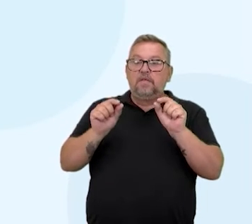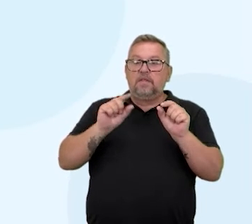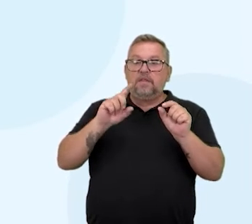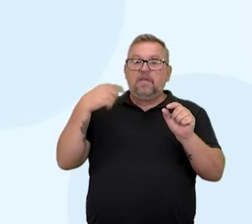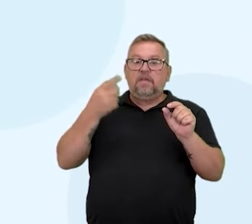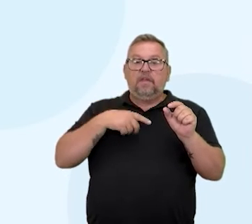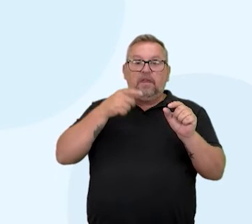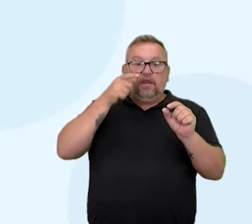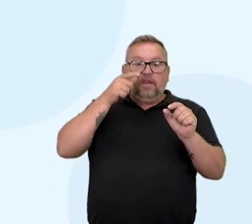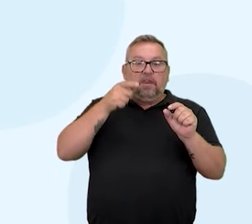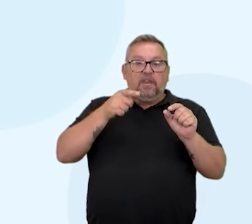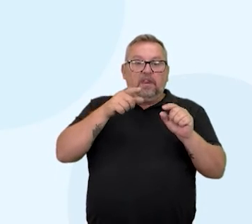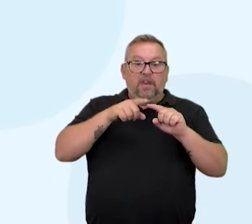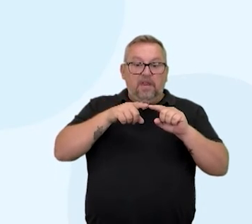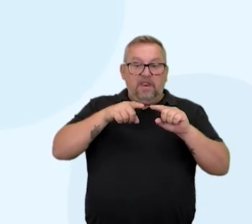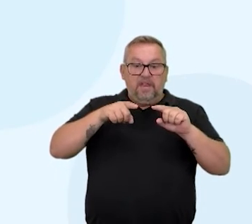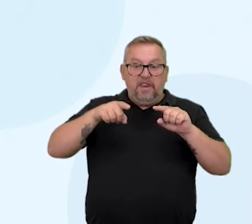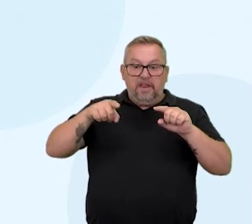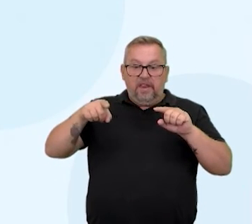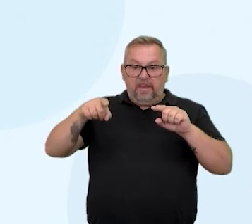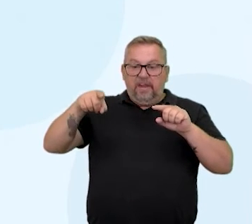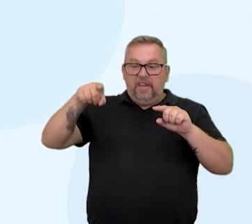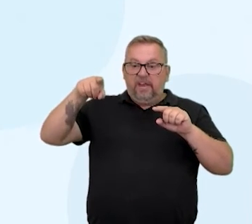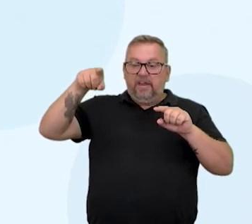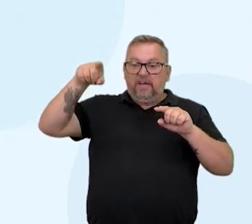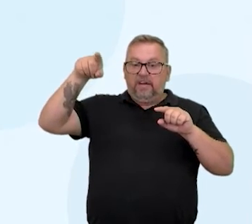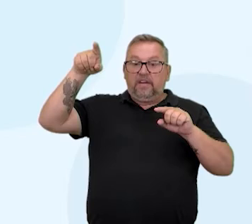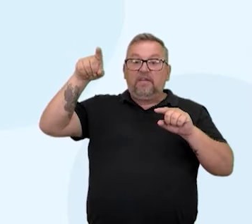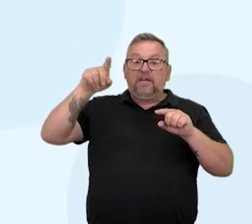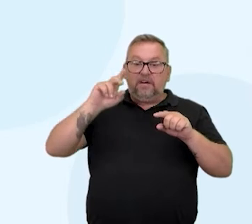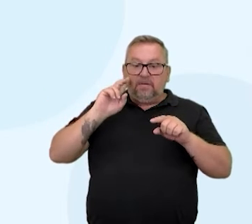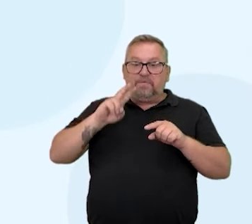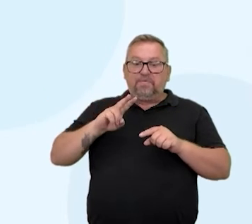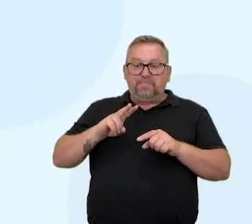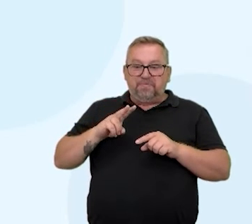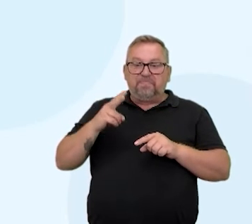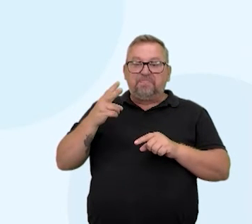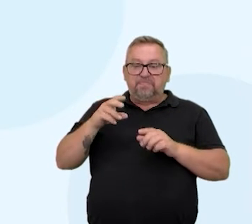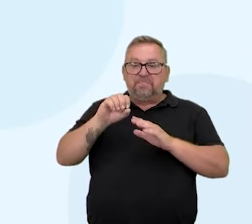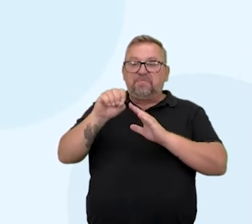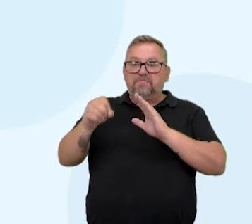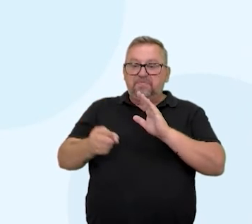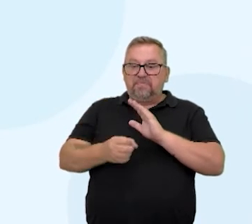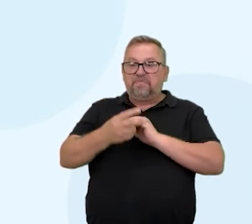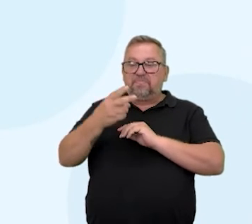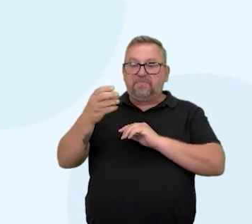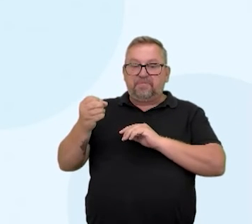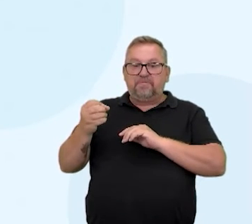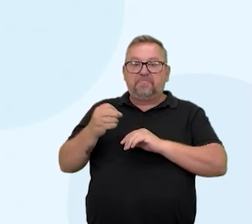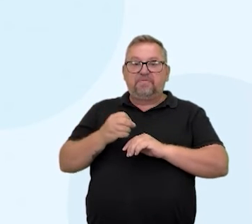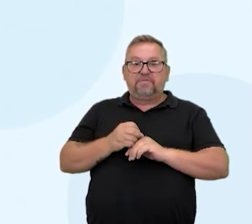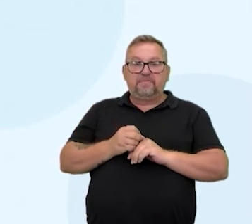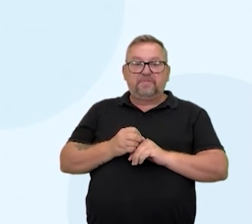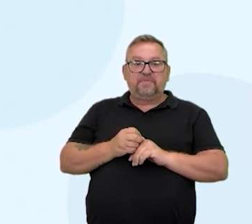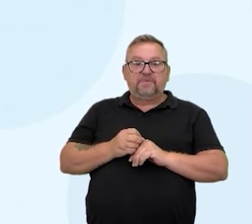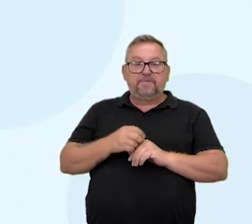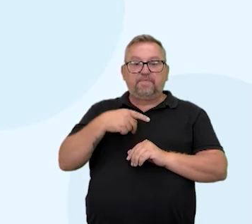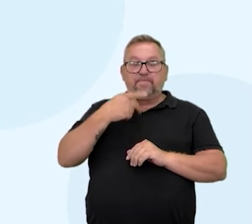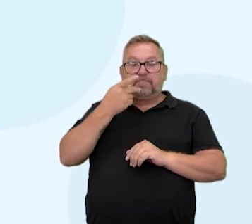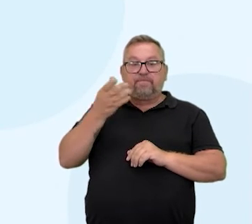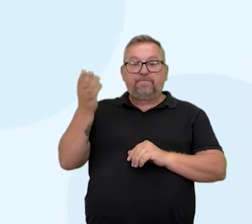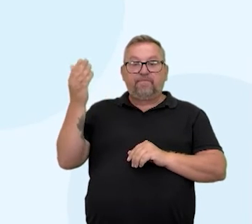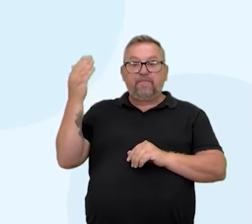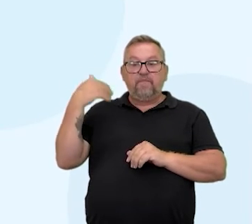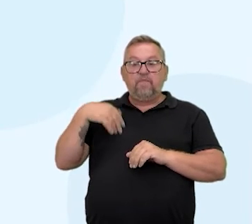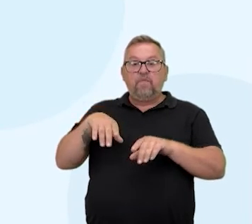estamos vendo uma ascensão principalmente aí na segunda metade do século XX, né, como foi falado, né,